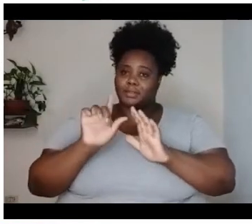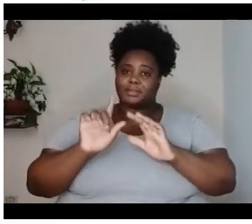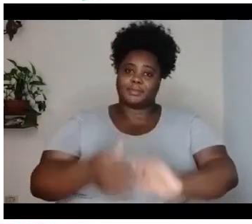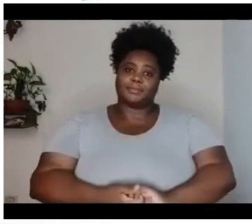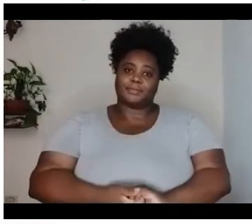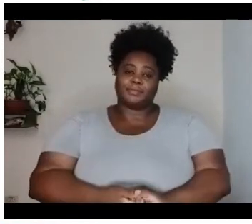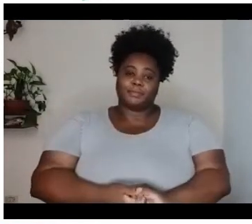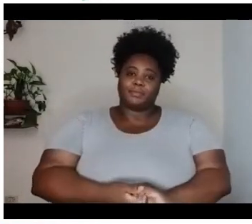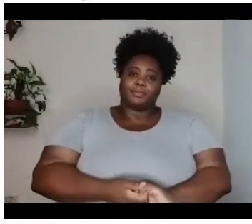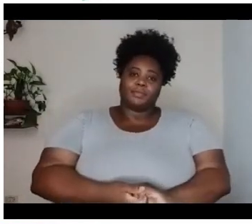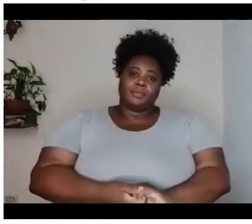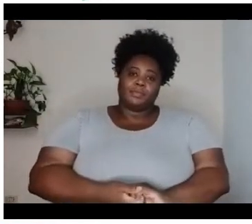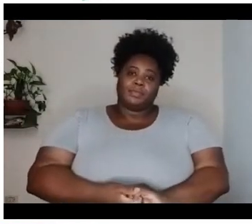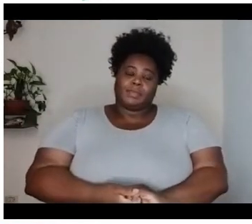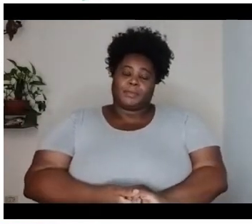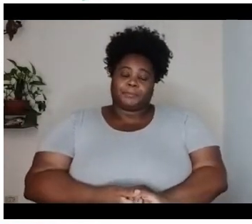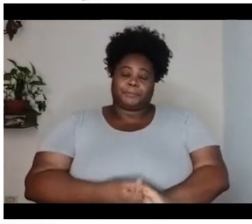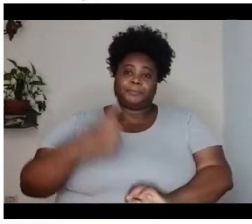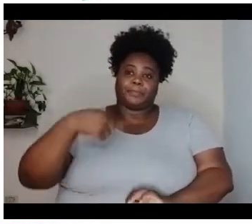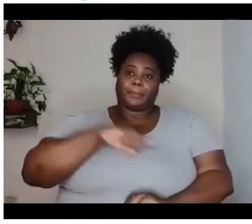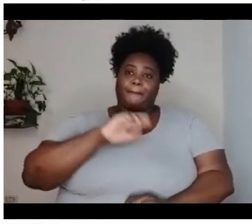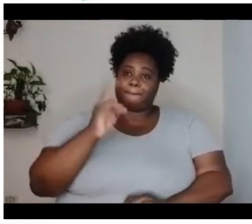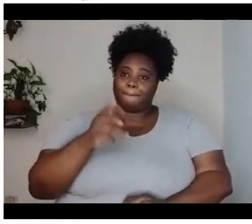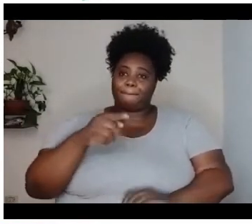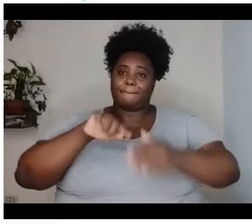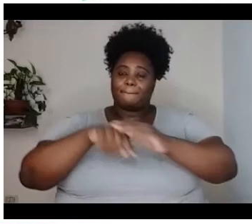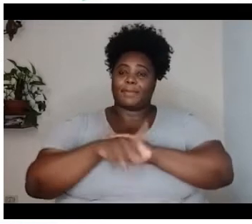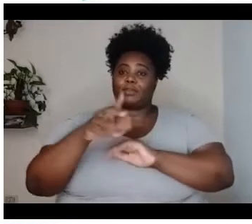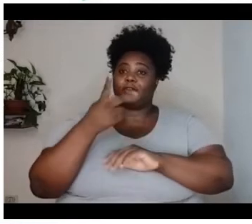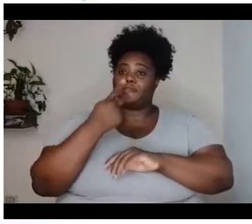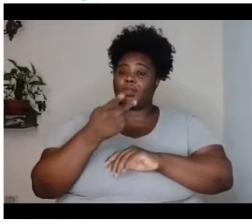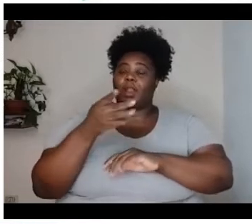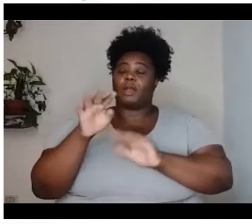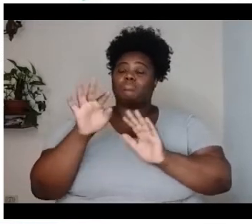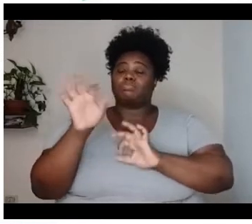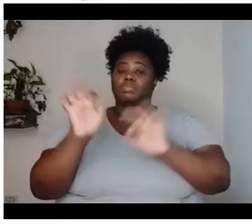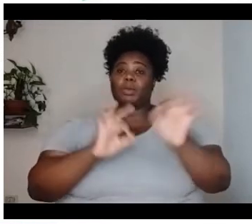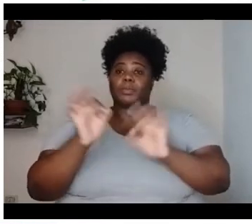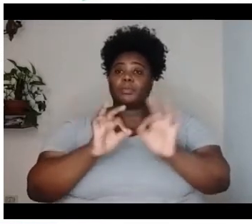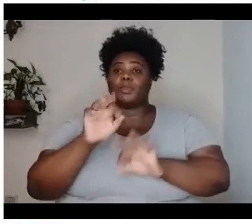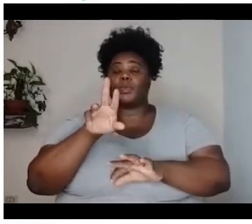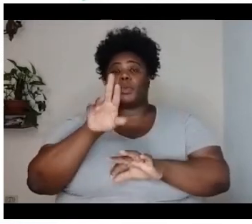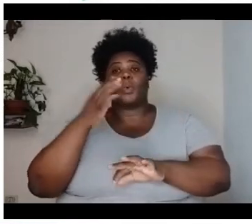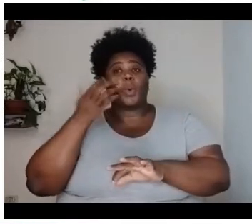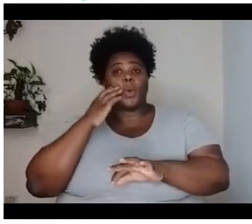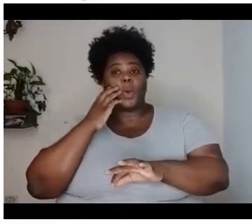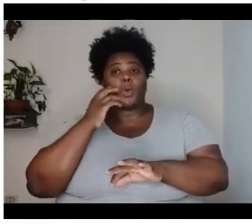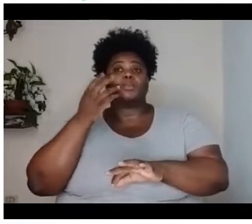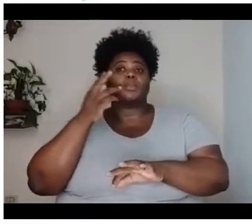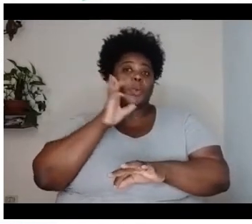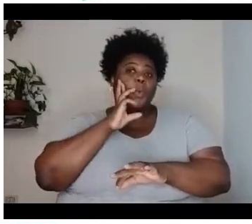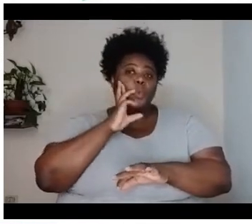mais uma mergulhada e você nos contar um pouco esse processo do Rosa Púrpura, que é um trabalho